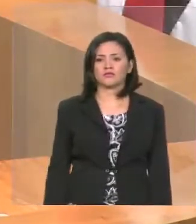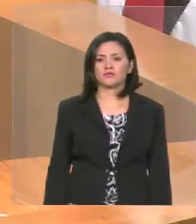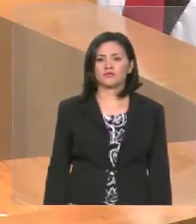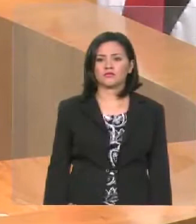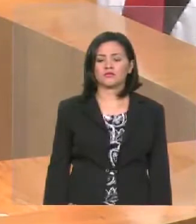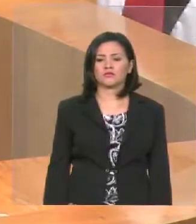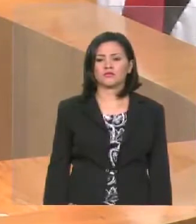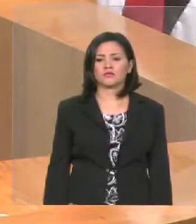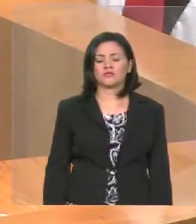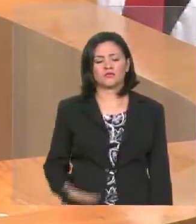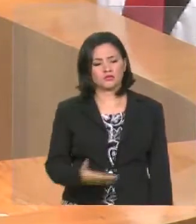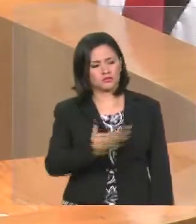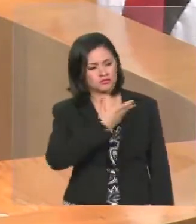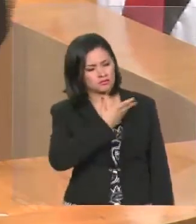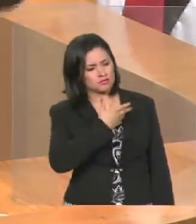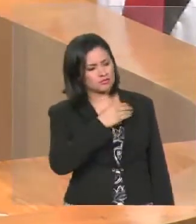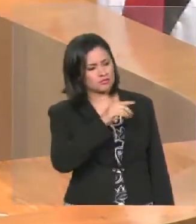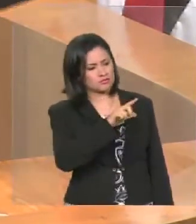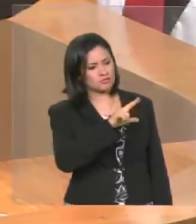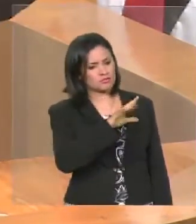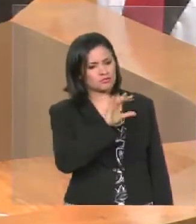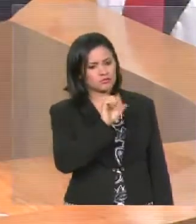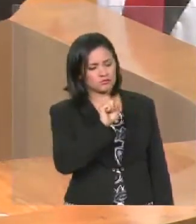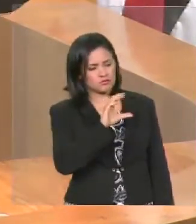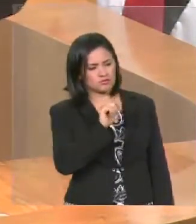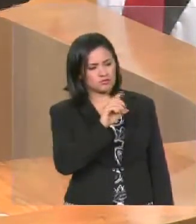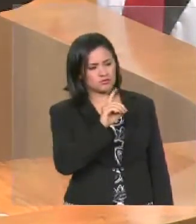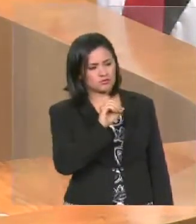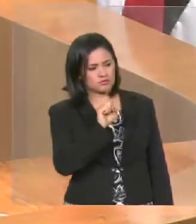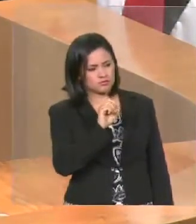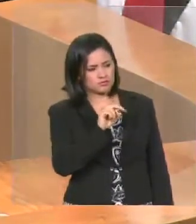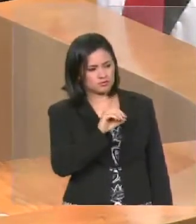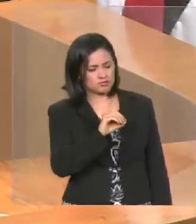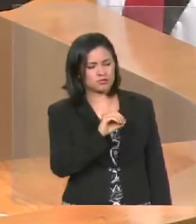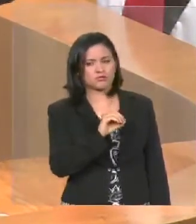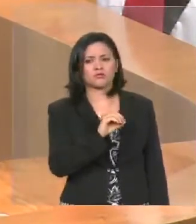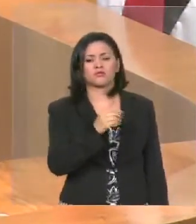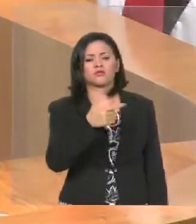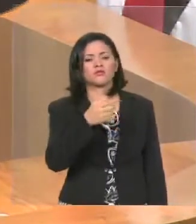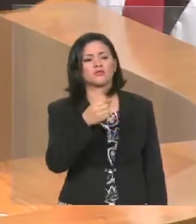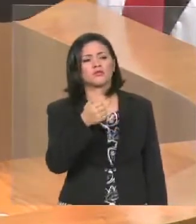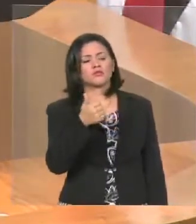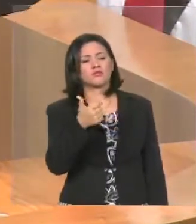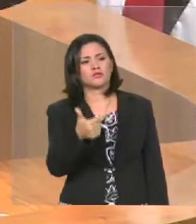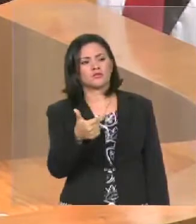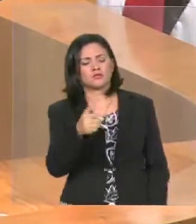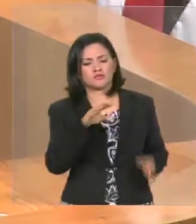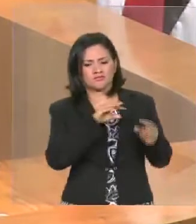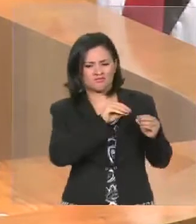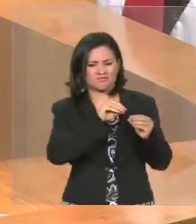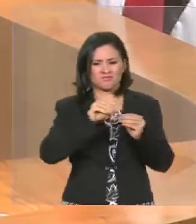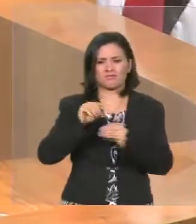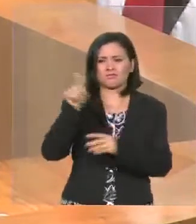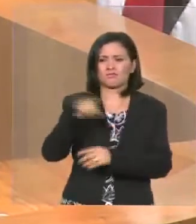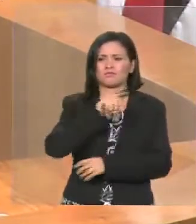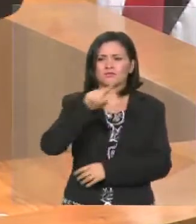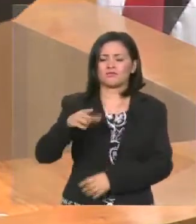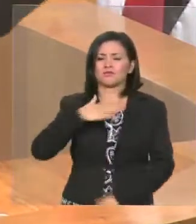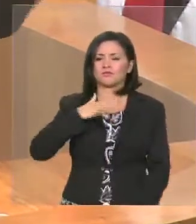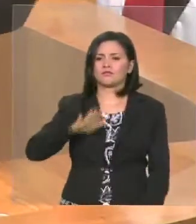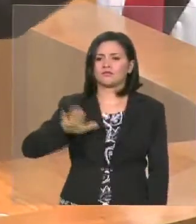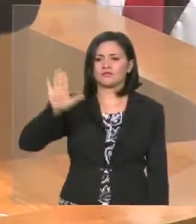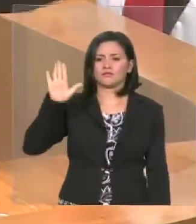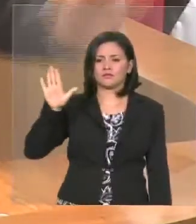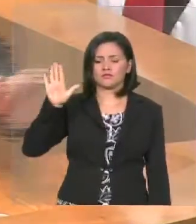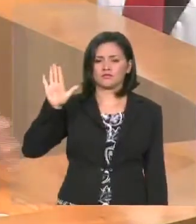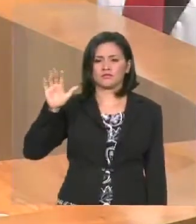Luiz Cardoso, em 2012, fomos aleijados do processo, fomos retirados do processo, não nos deixaram